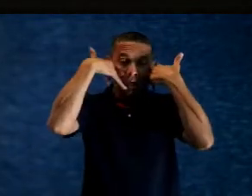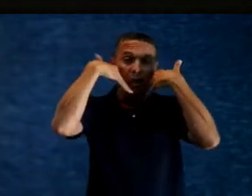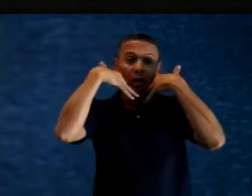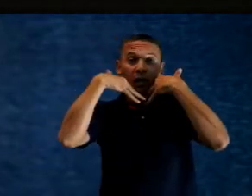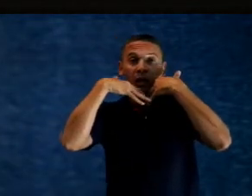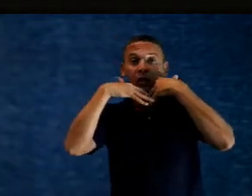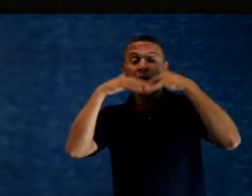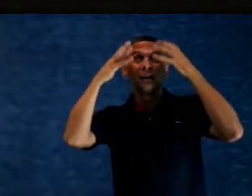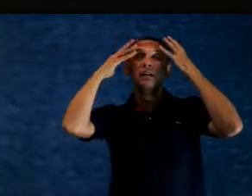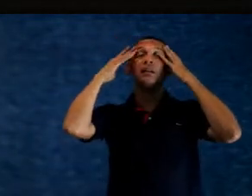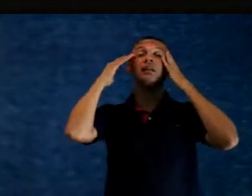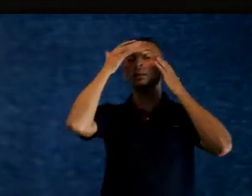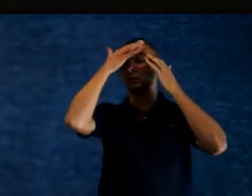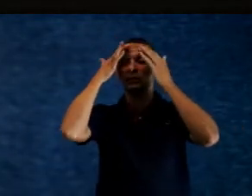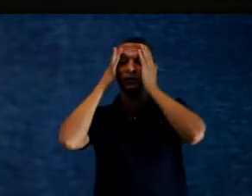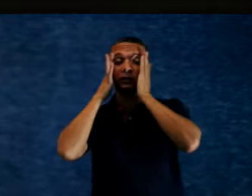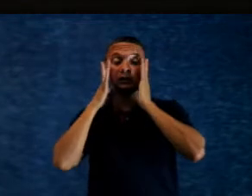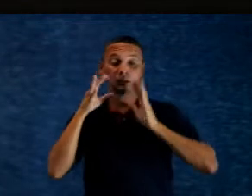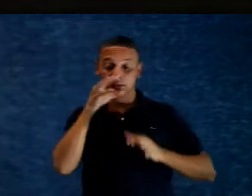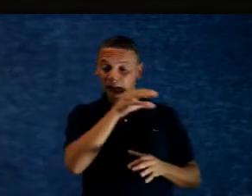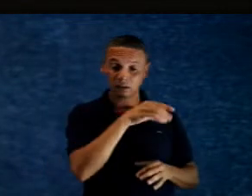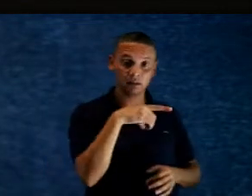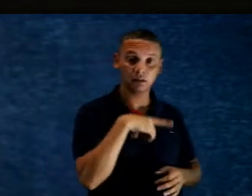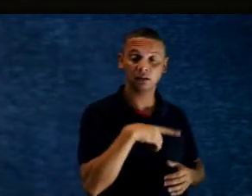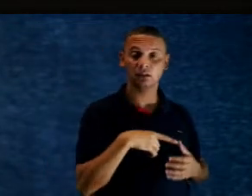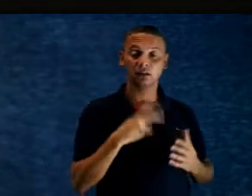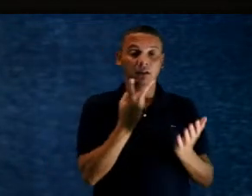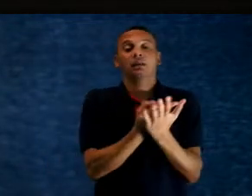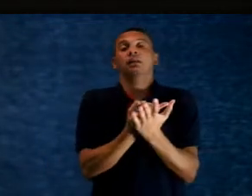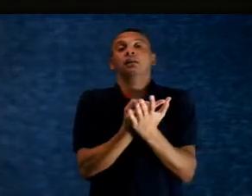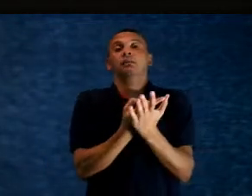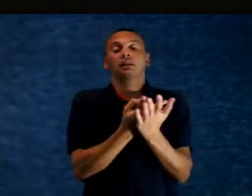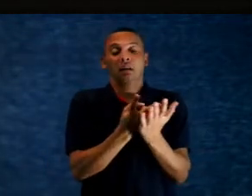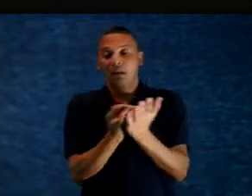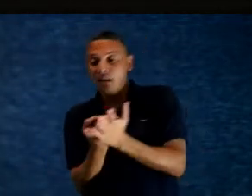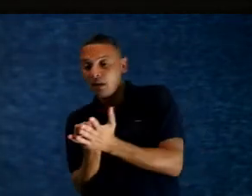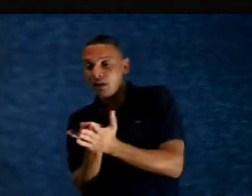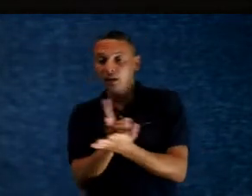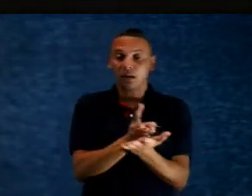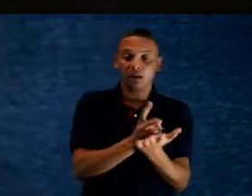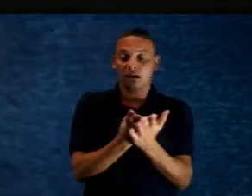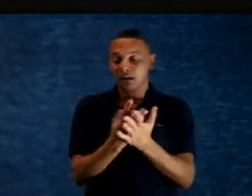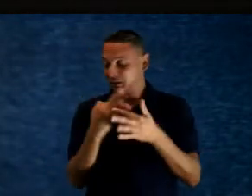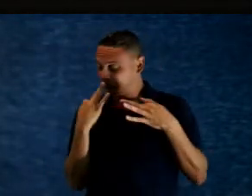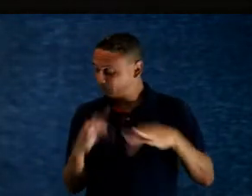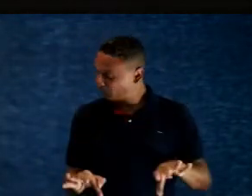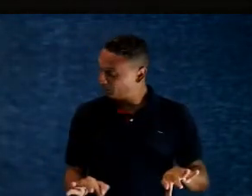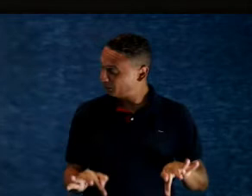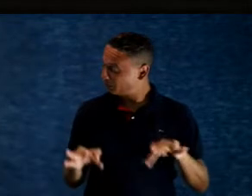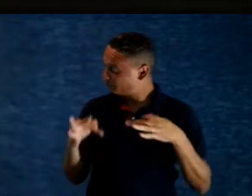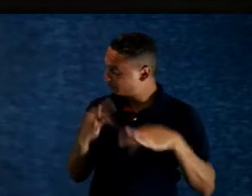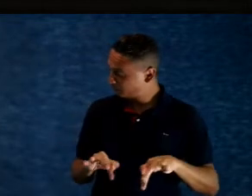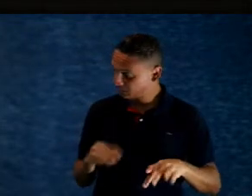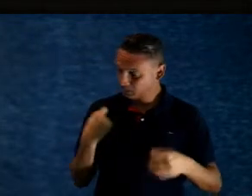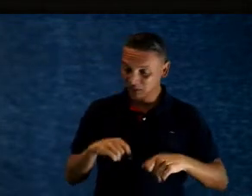um arco rígido, globo prestes a explodir e não explode. Tenho de salvar-me, fugir deste cerco